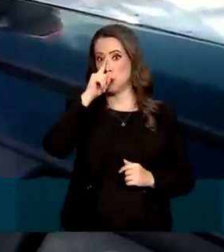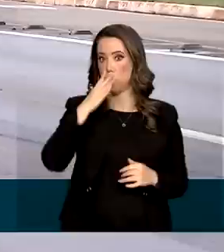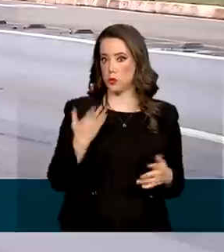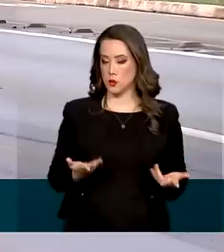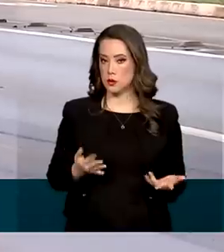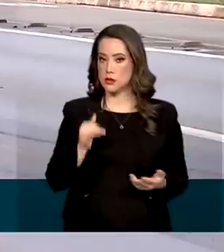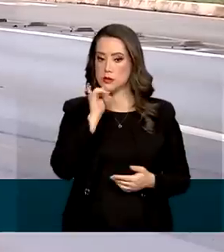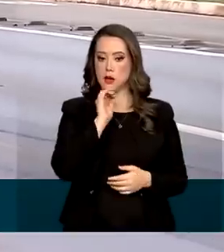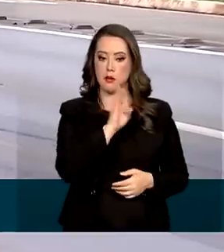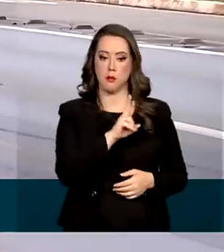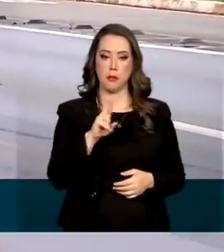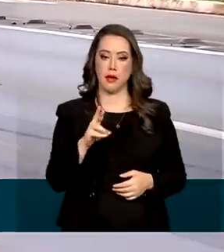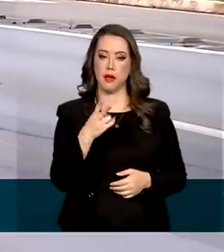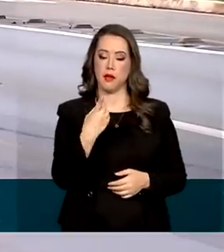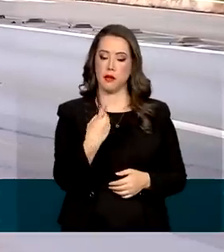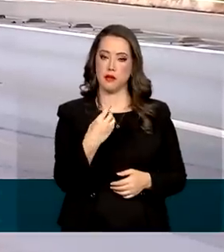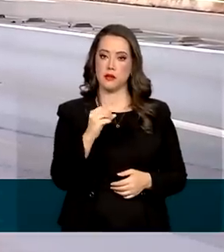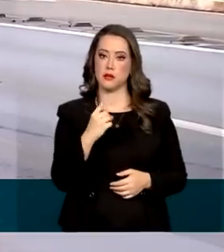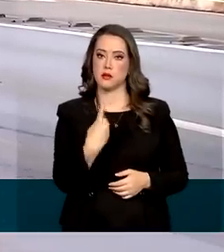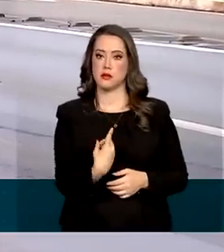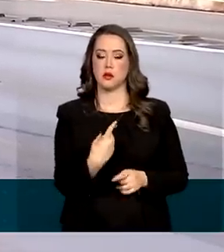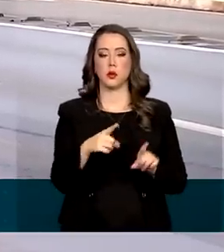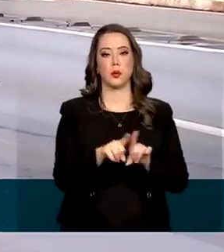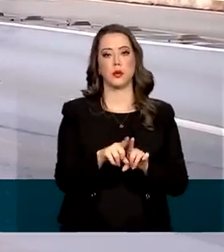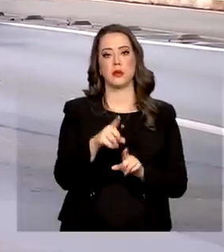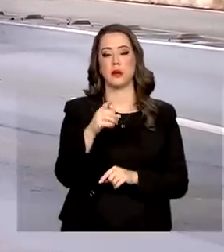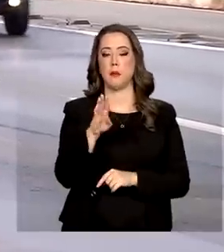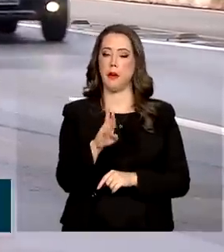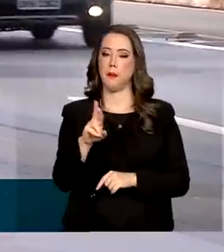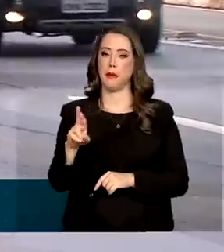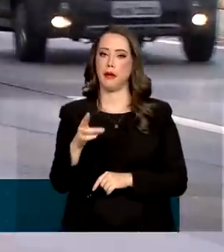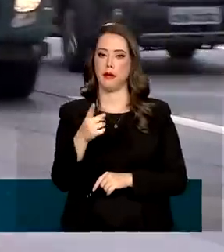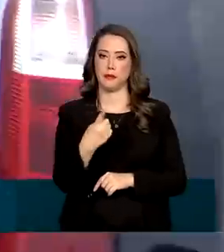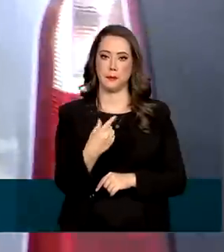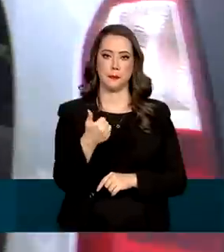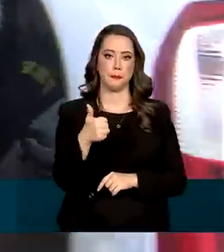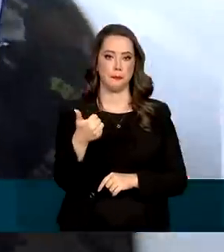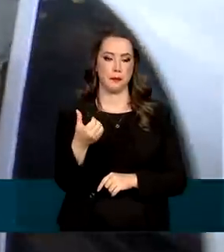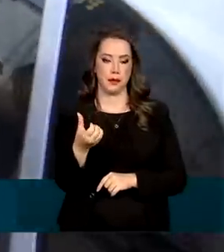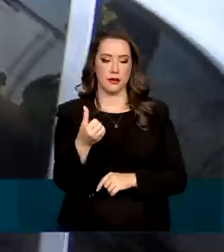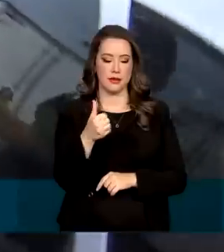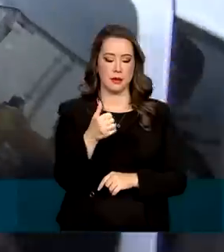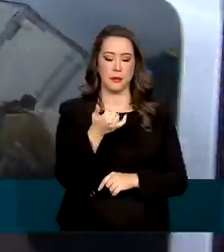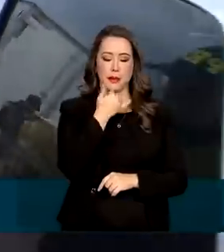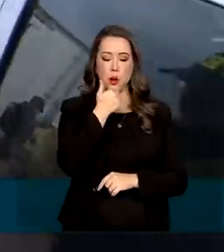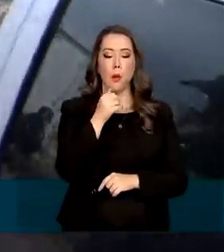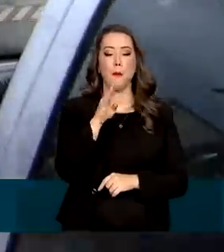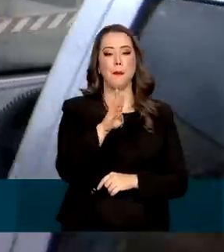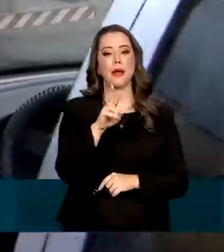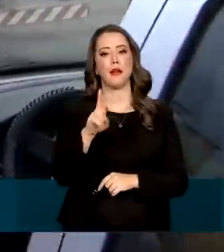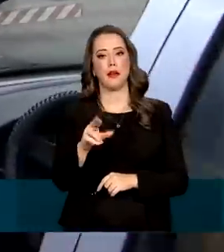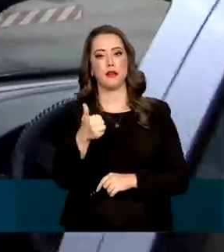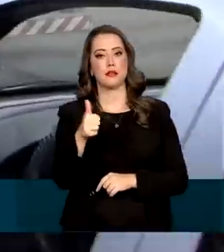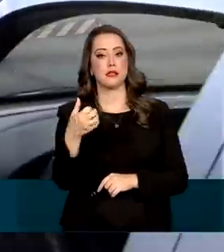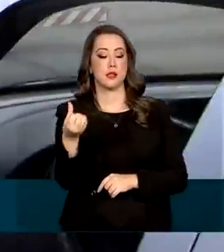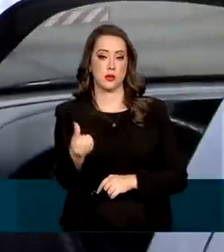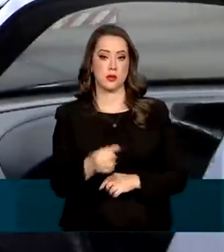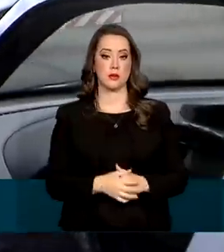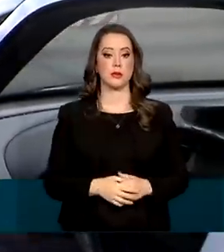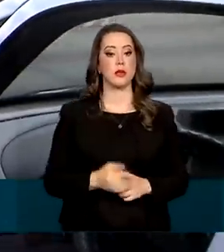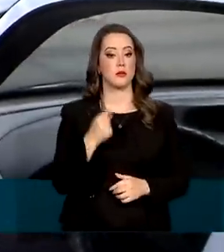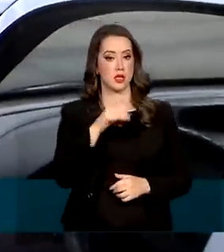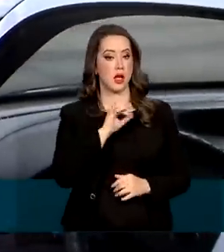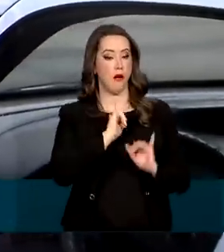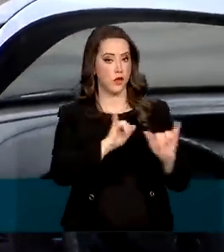como as br-101 e 116 a PRF informou também que ampliará medidas educativas e